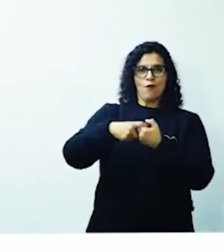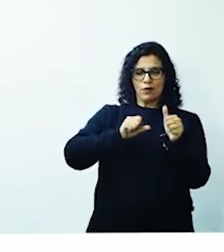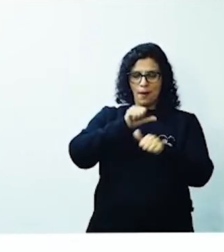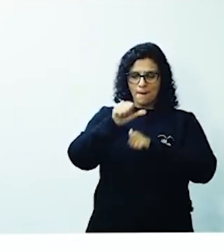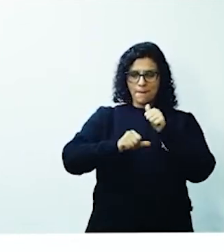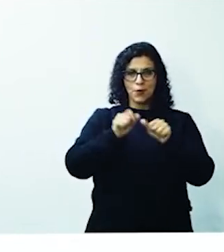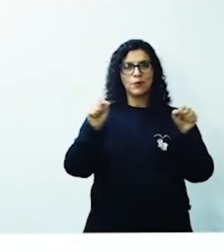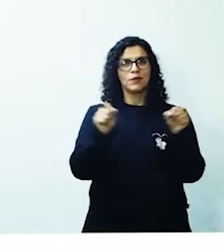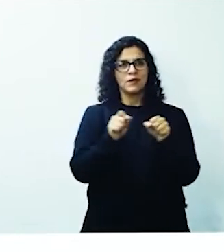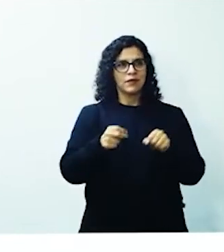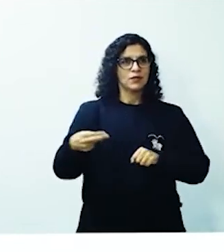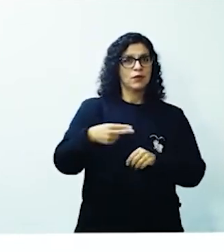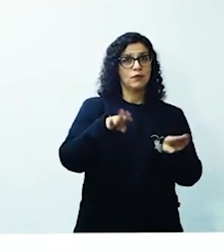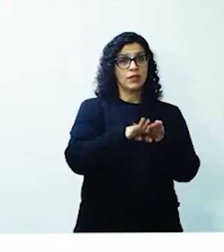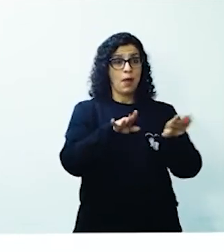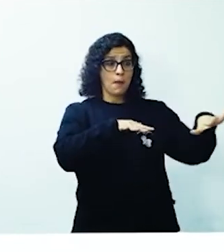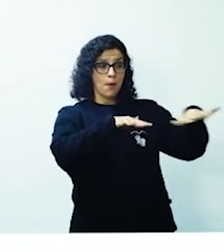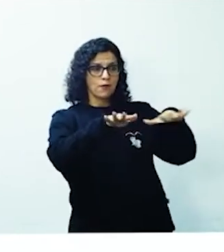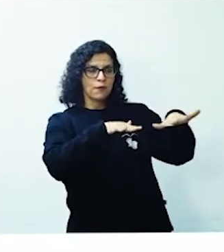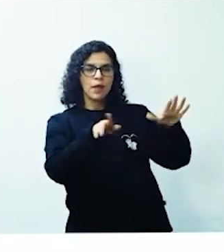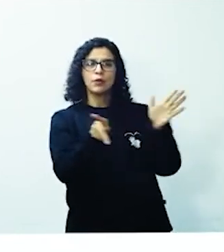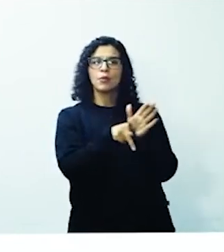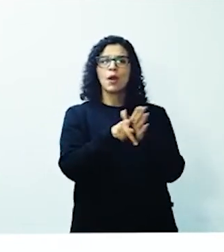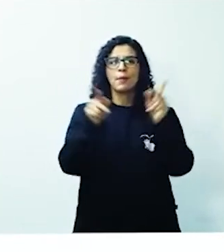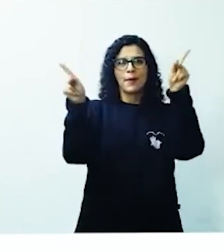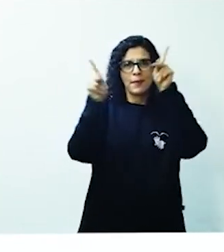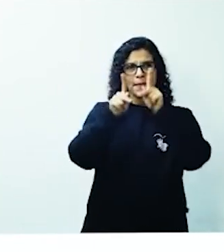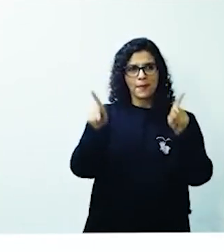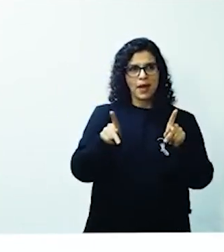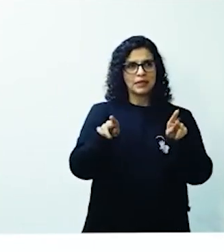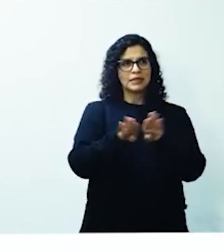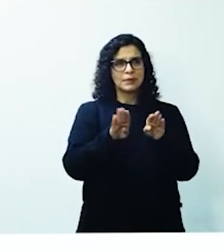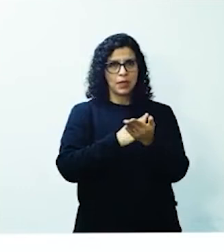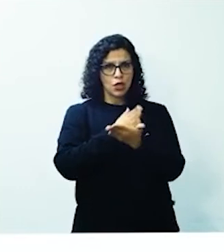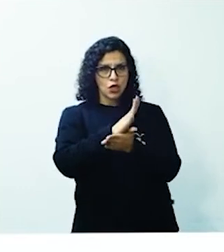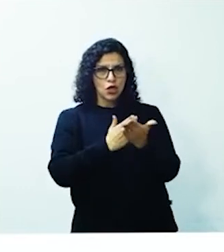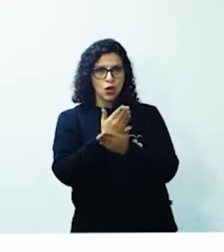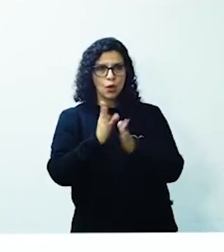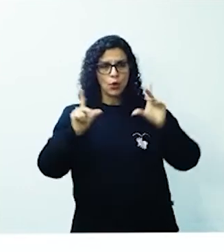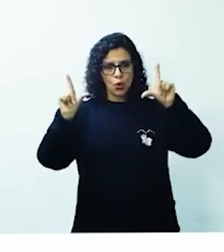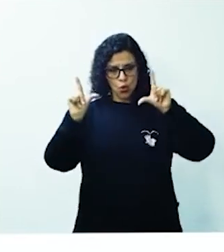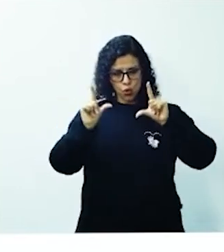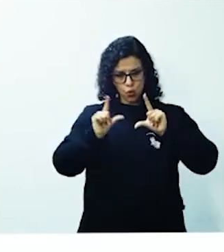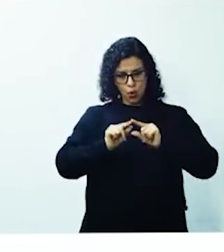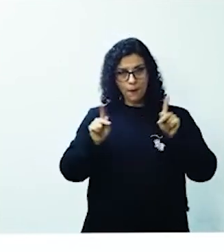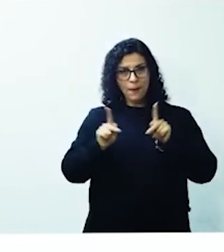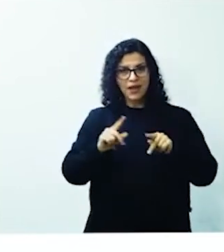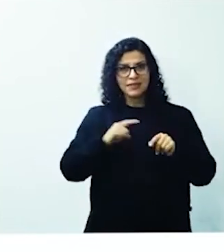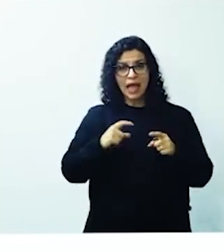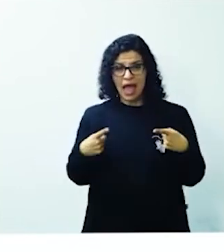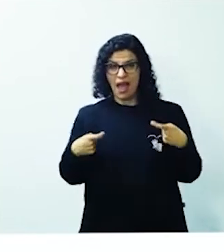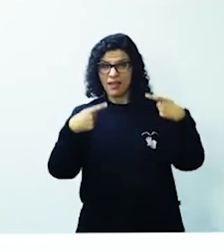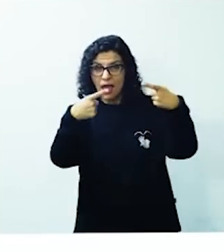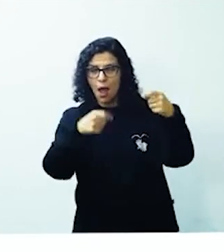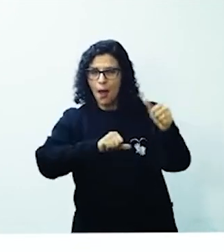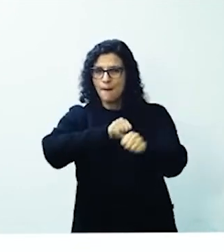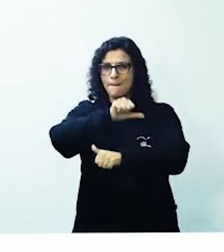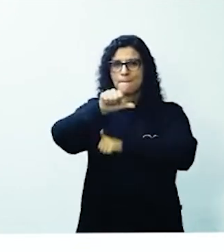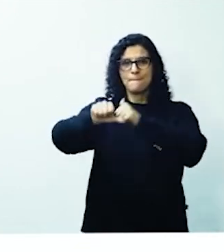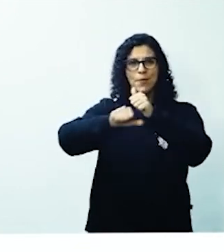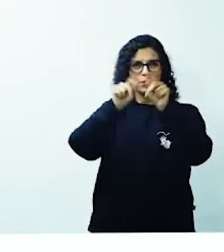refaz. Transforma agito em sossego, desconforto em aconchego. Faz a guerra